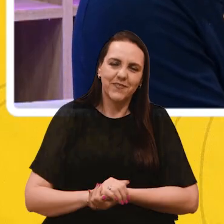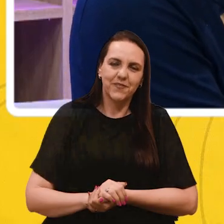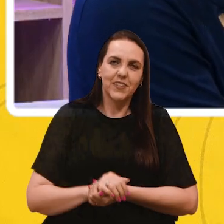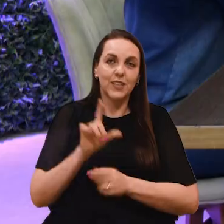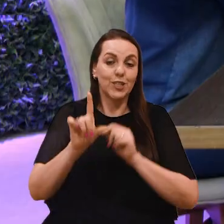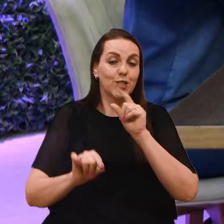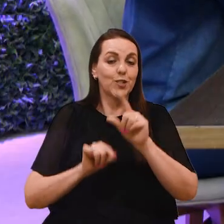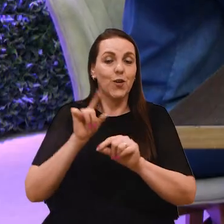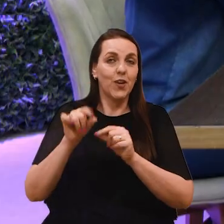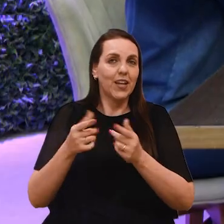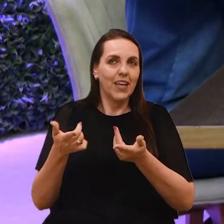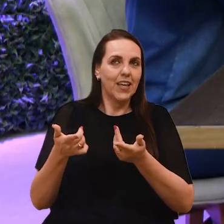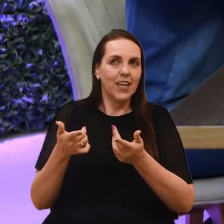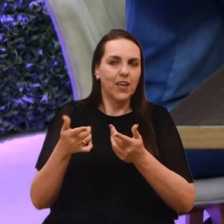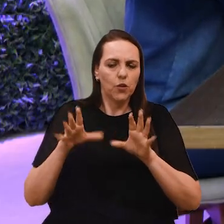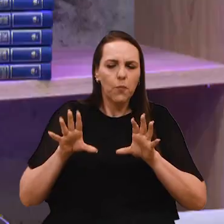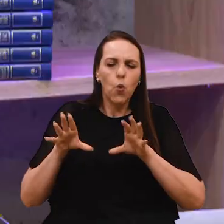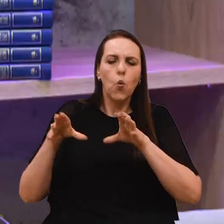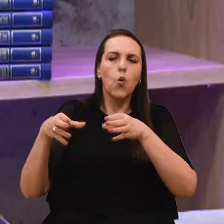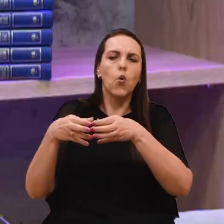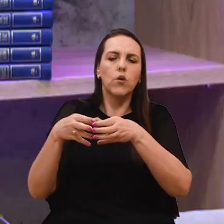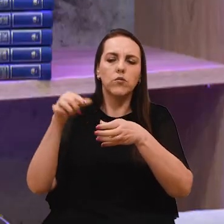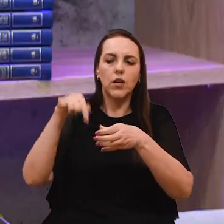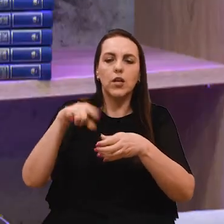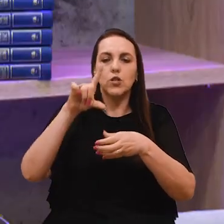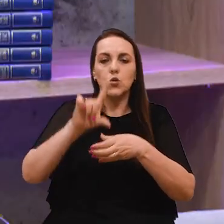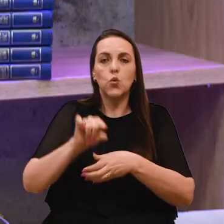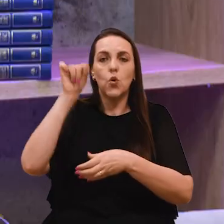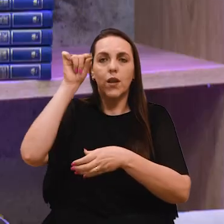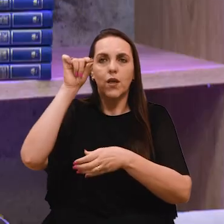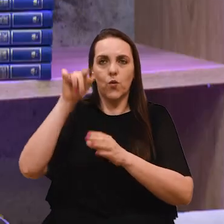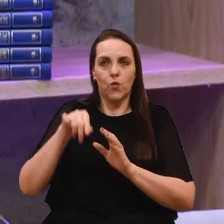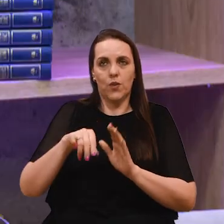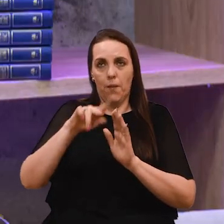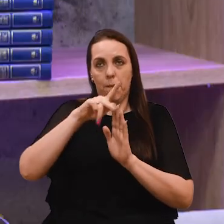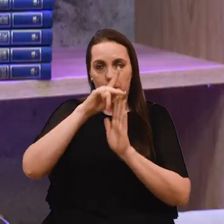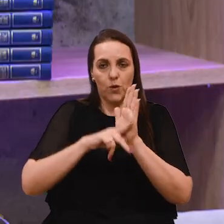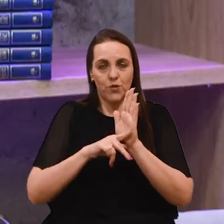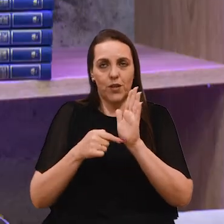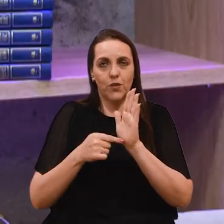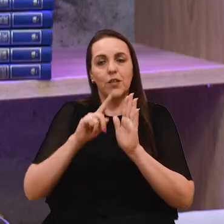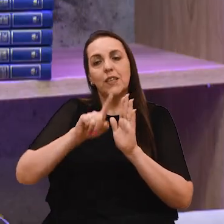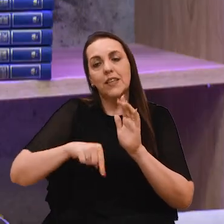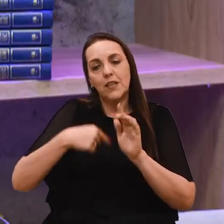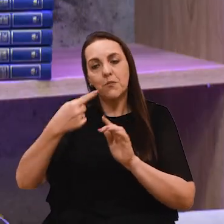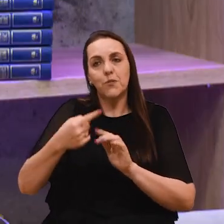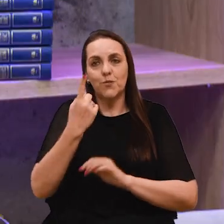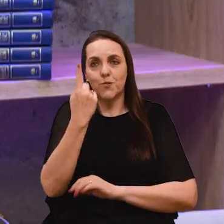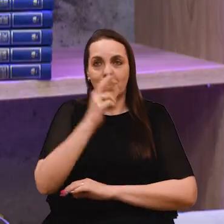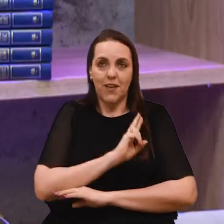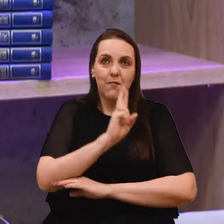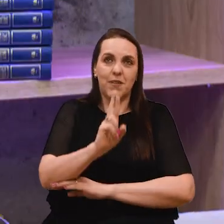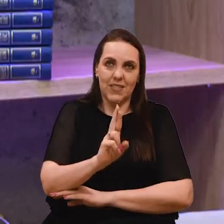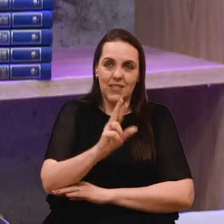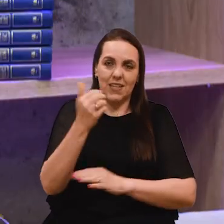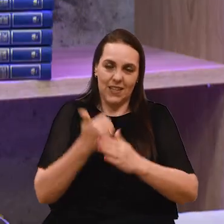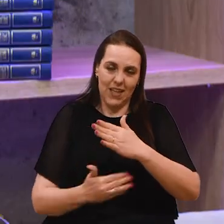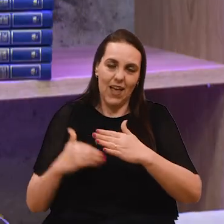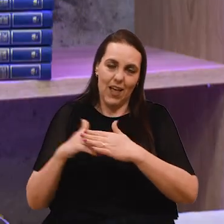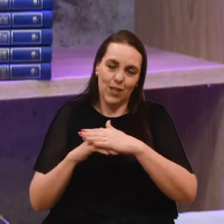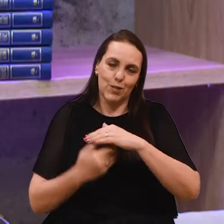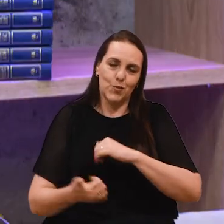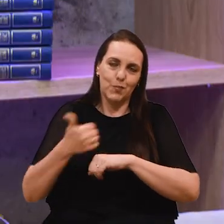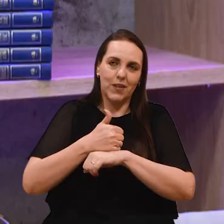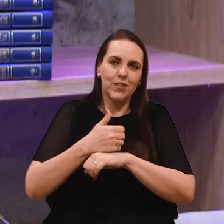escolhe, mas o coletivo definiu qual era o projeto e daí se tem sempre uma pessoa que representa além da suplente. Como é que